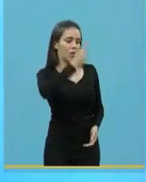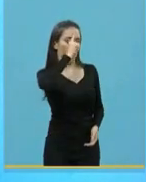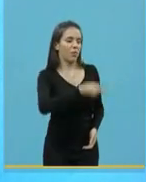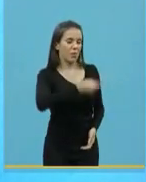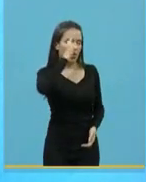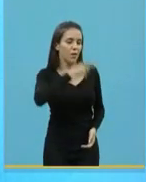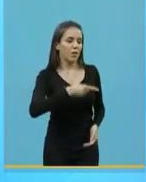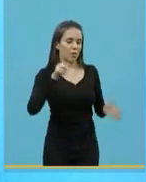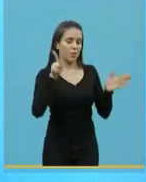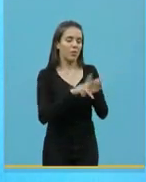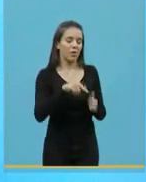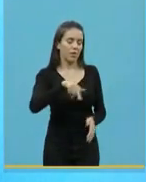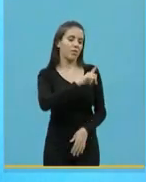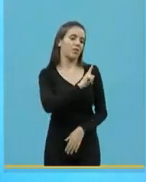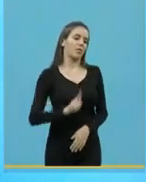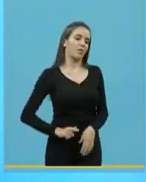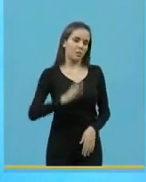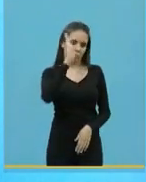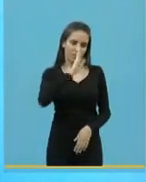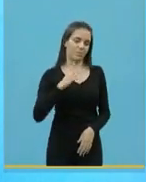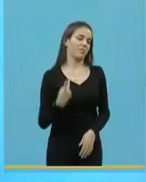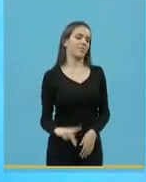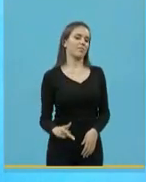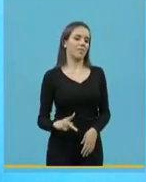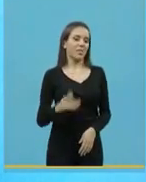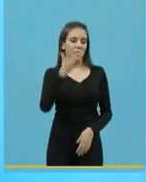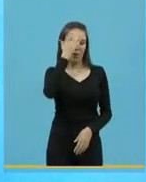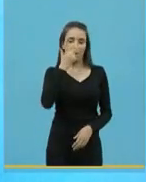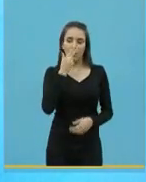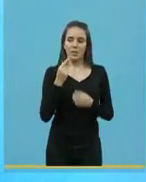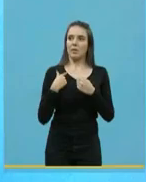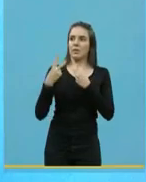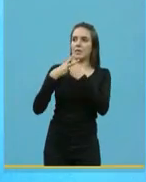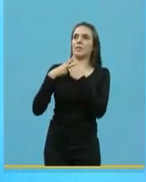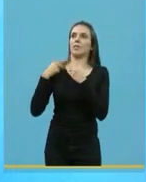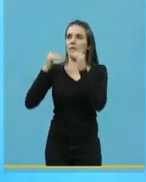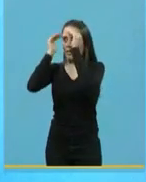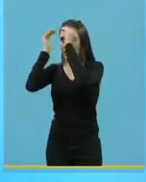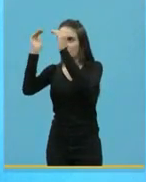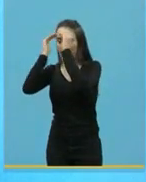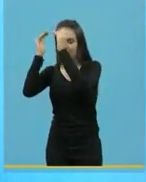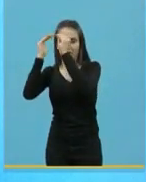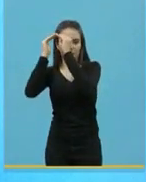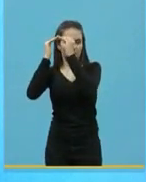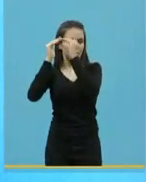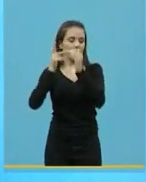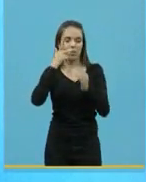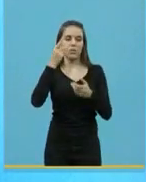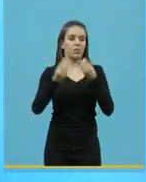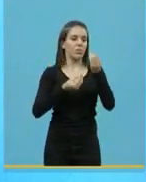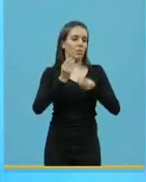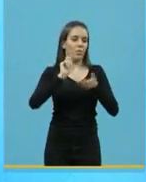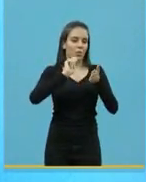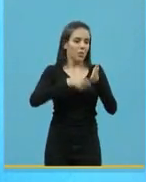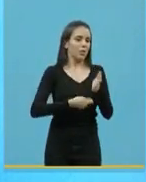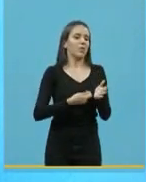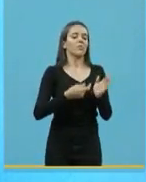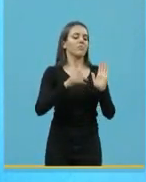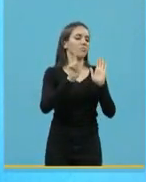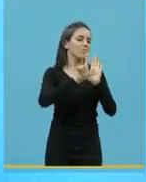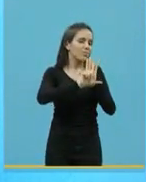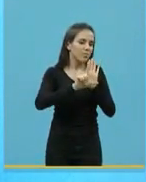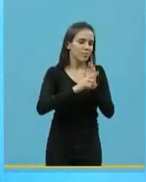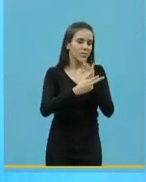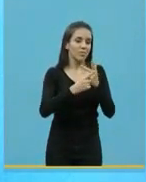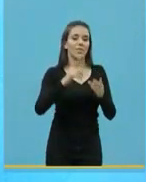no congresso nacional se ficar refém deles não é que não vai aprovar regulamentação da mídia não aprova a revogação das